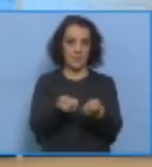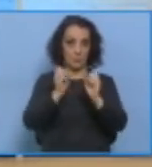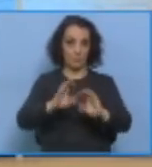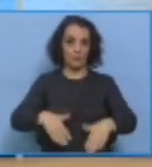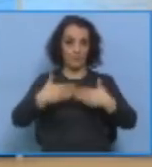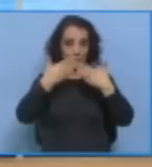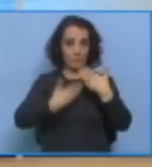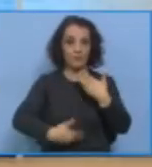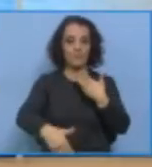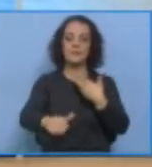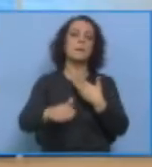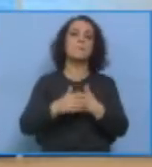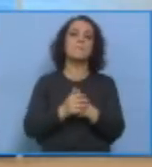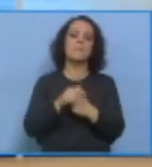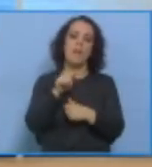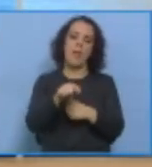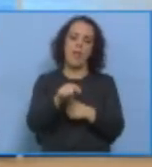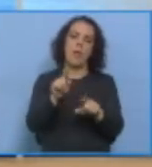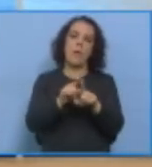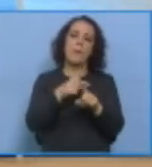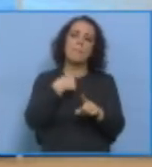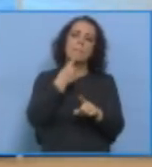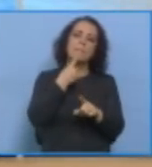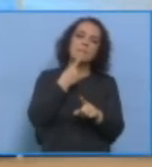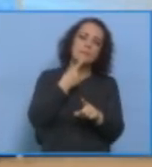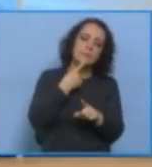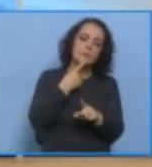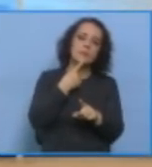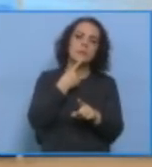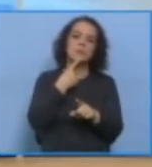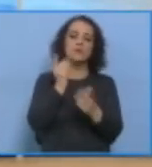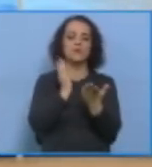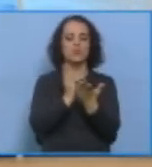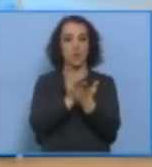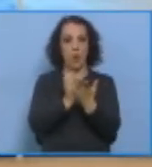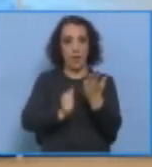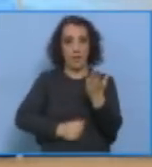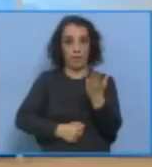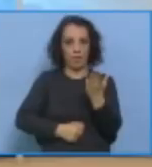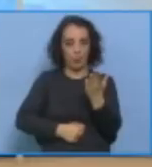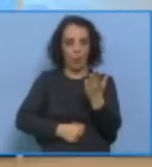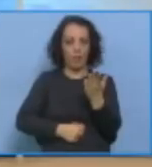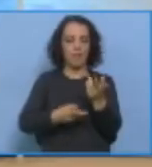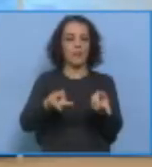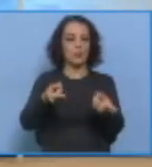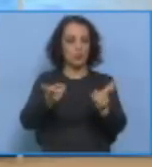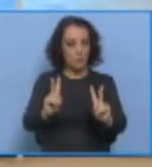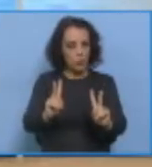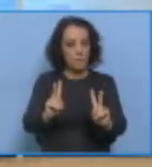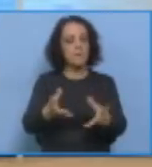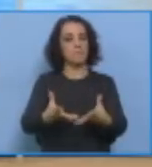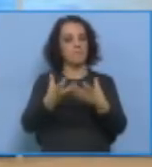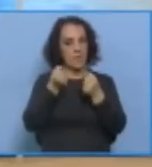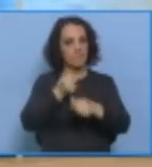mandato é exatamente perceber a disponibilidade das escolas católicas para este processo. E devo dizer-lhe